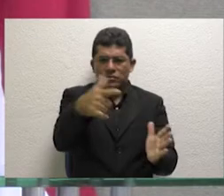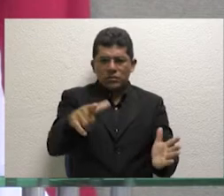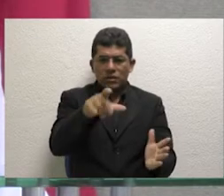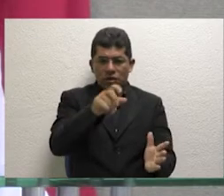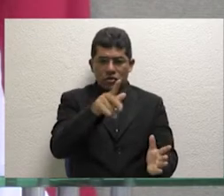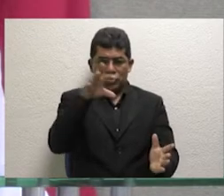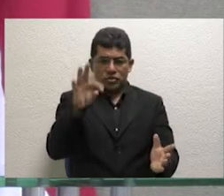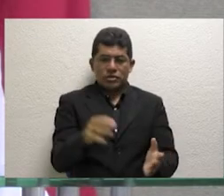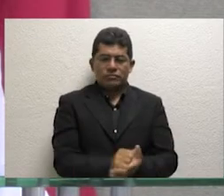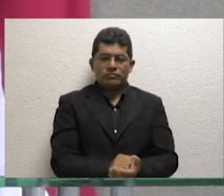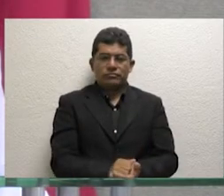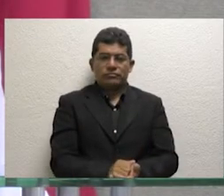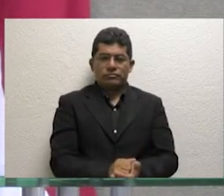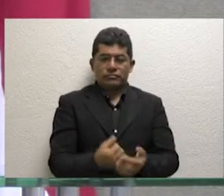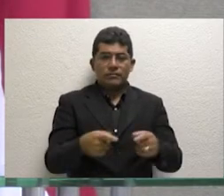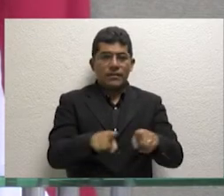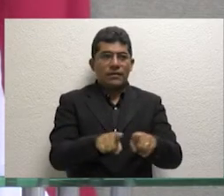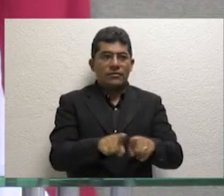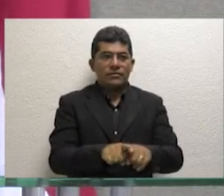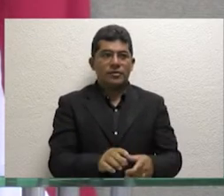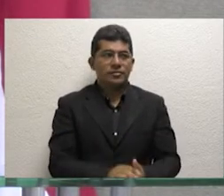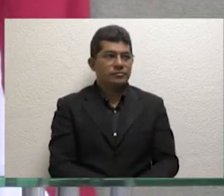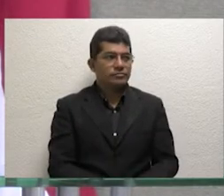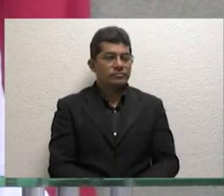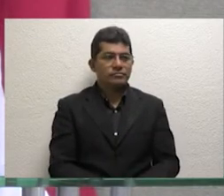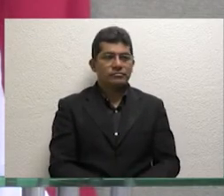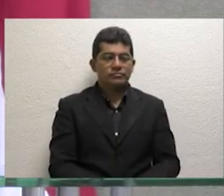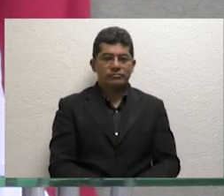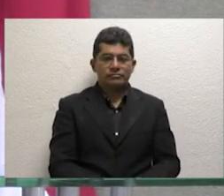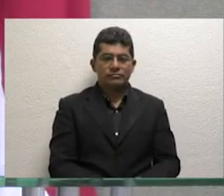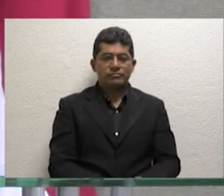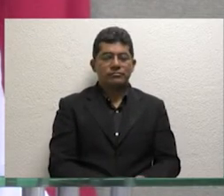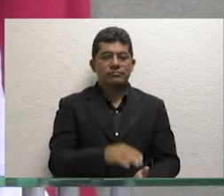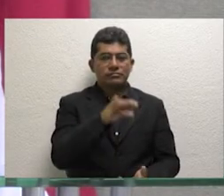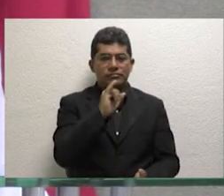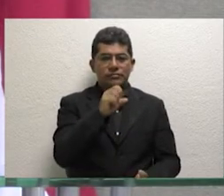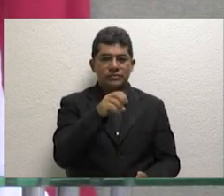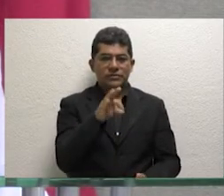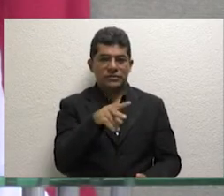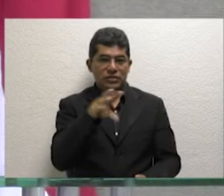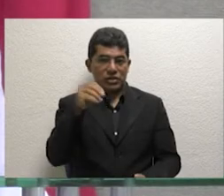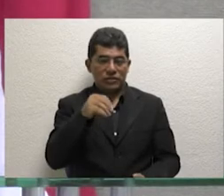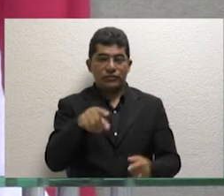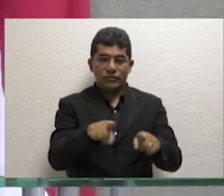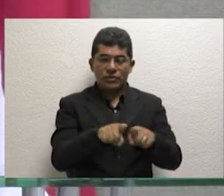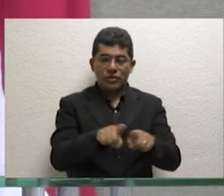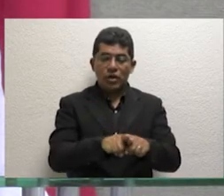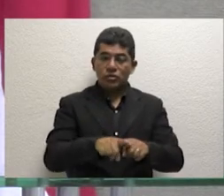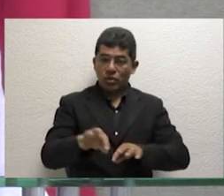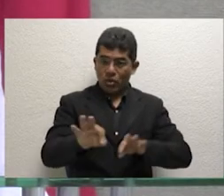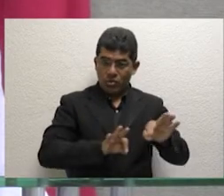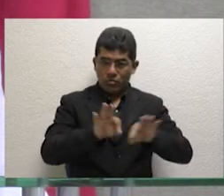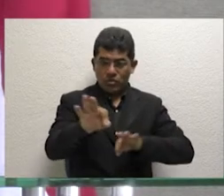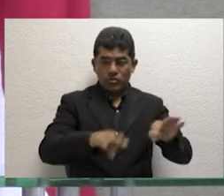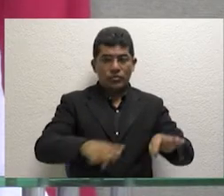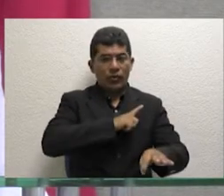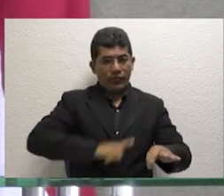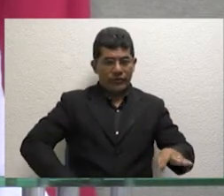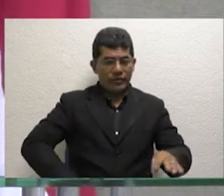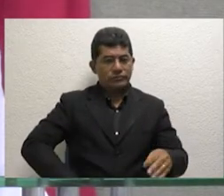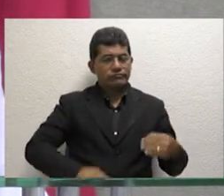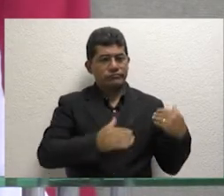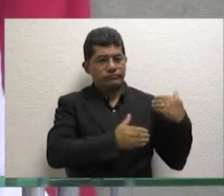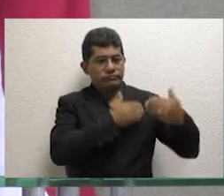além do mais incentivo e renúncia fiscal são programas de governantes